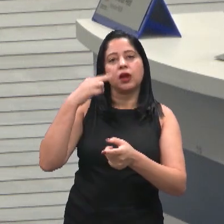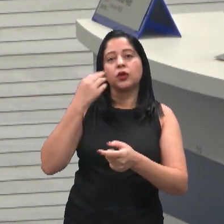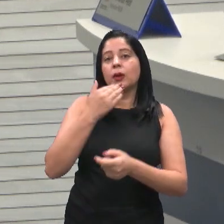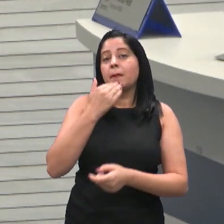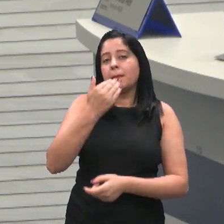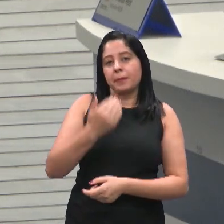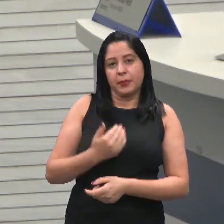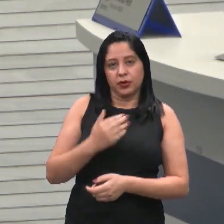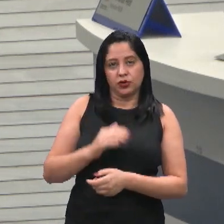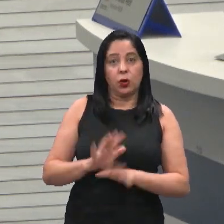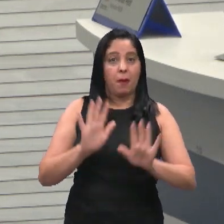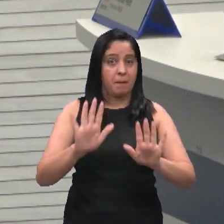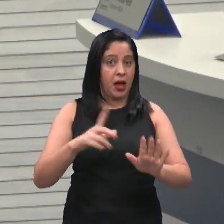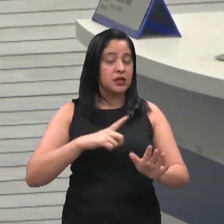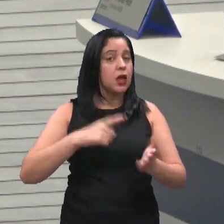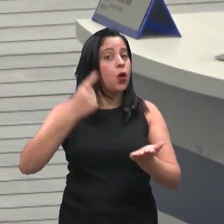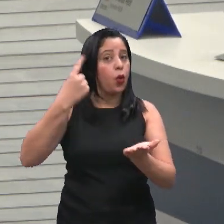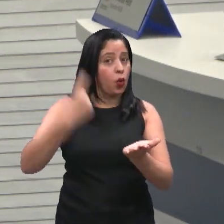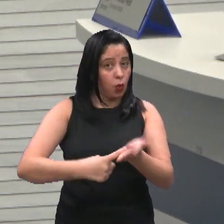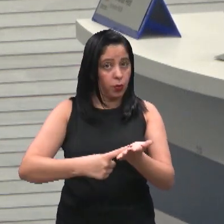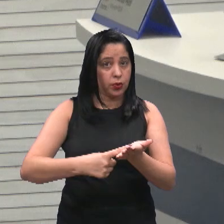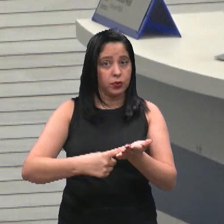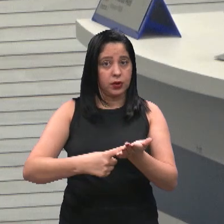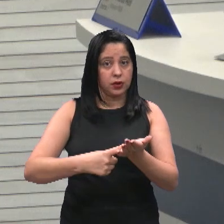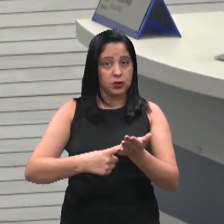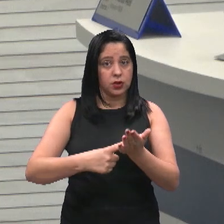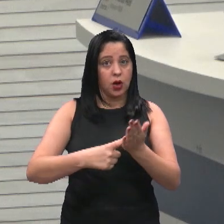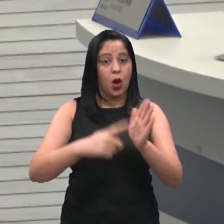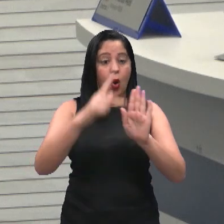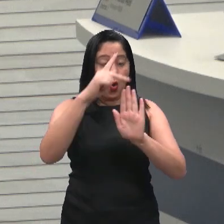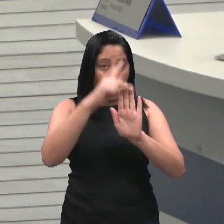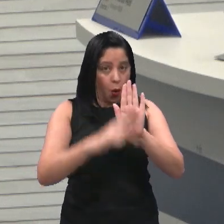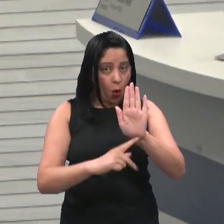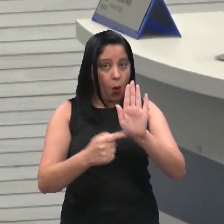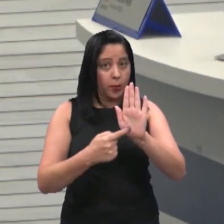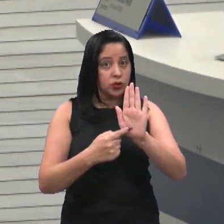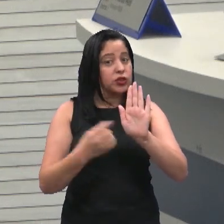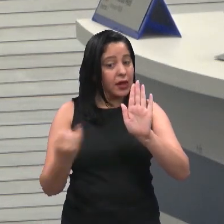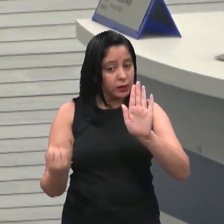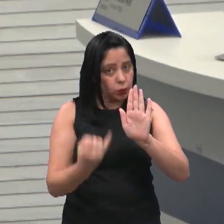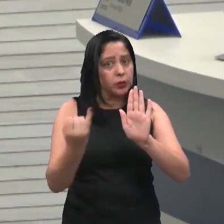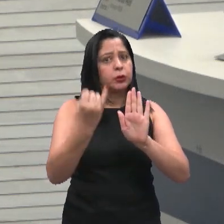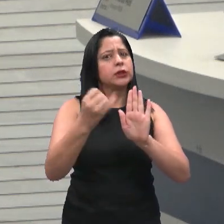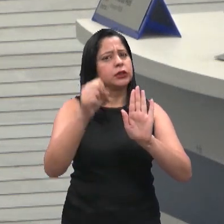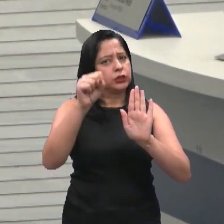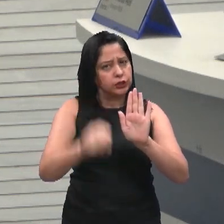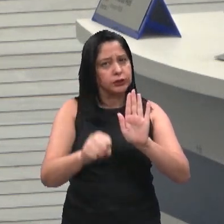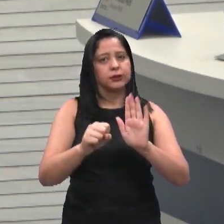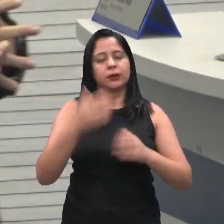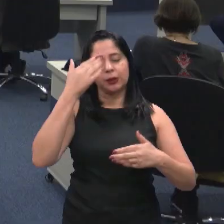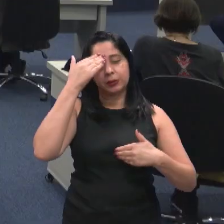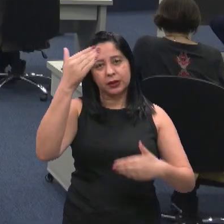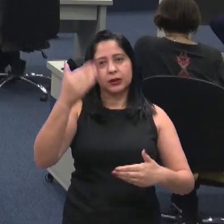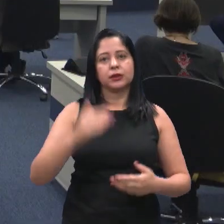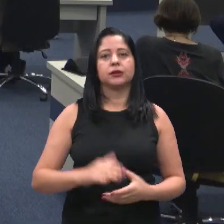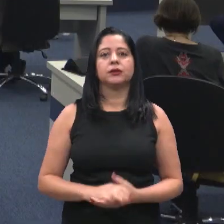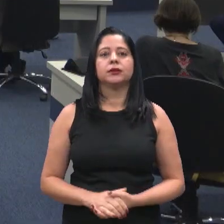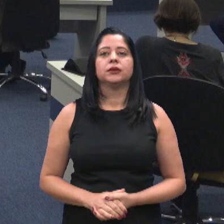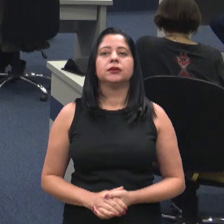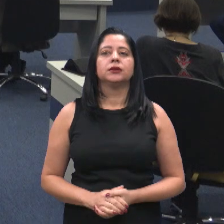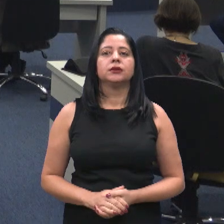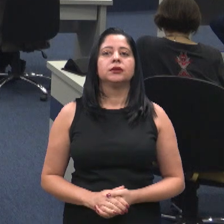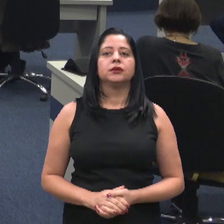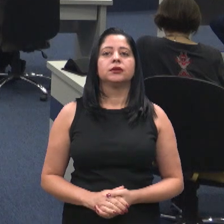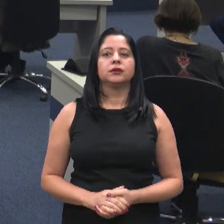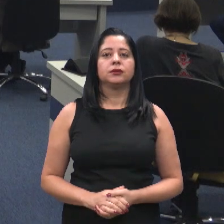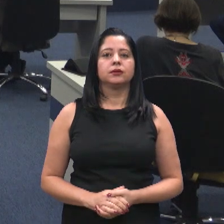Agora, tem um compromisso, sim, essa matéria é de suma importância para a nossa cidade. Obrigado, senhor presidente.